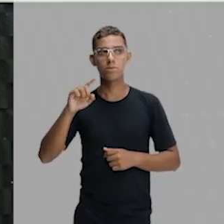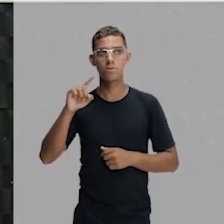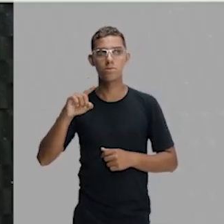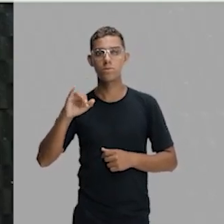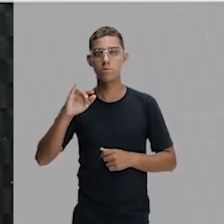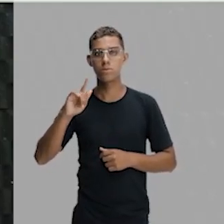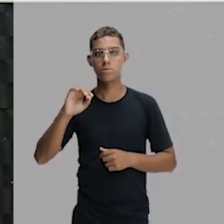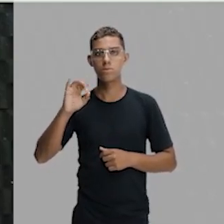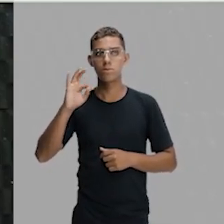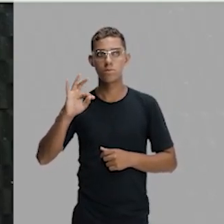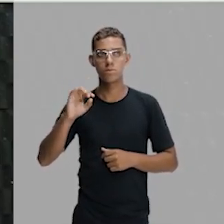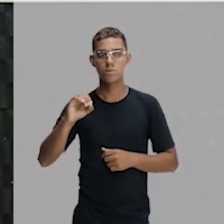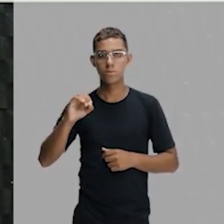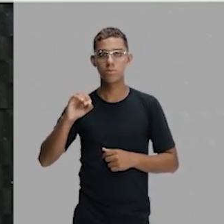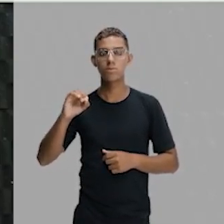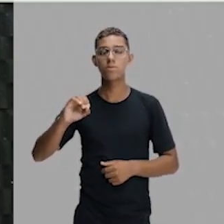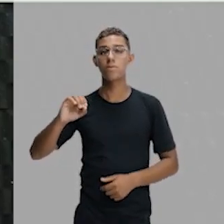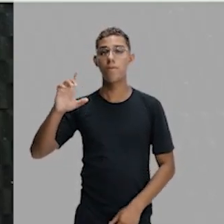dominante.